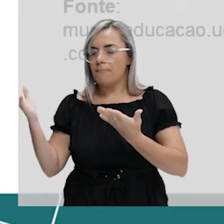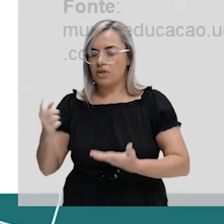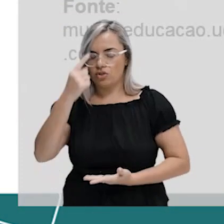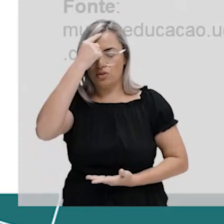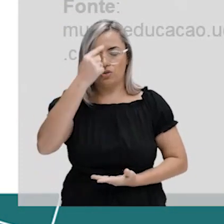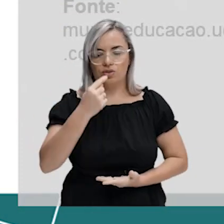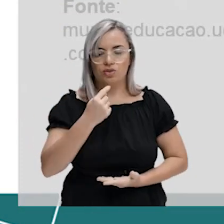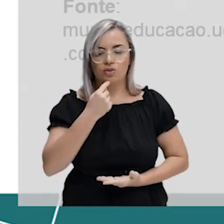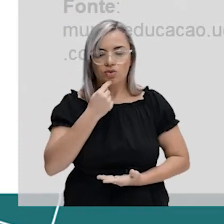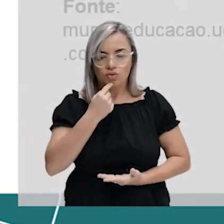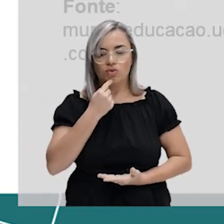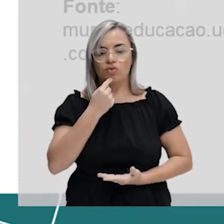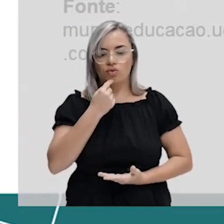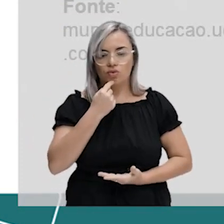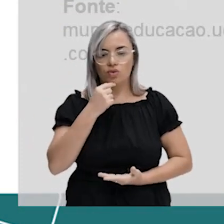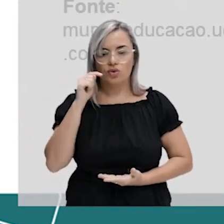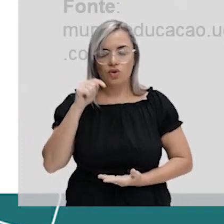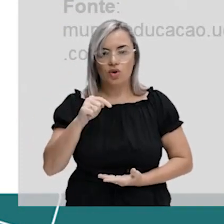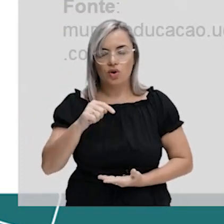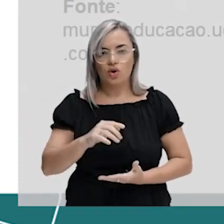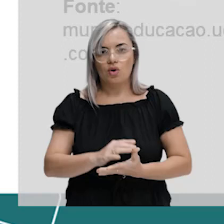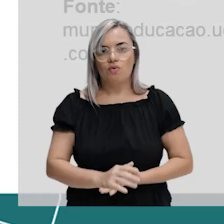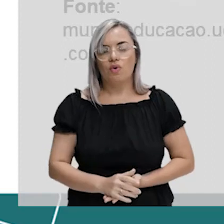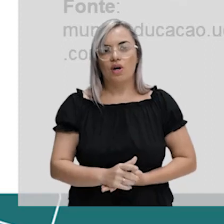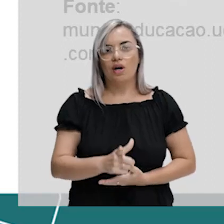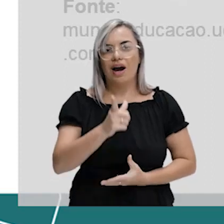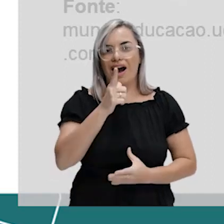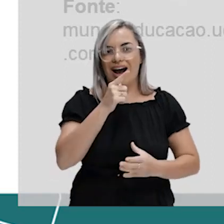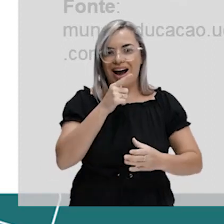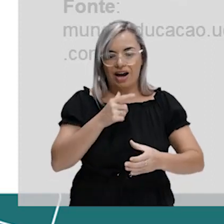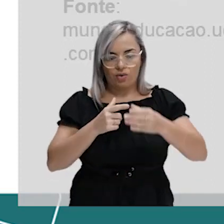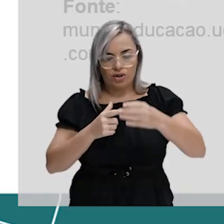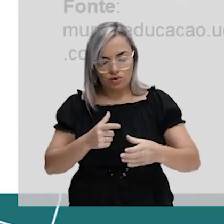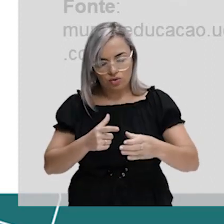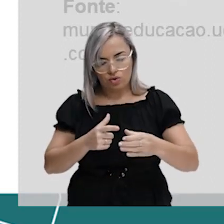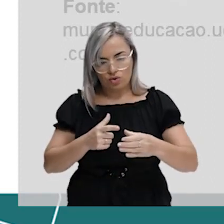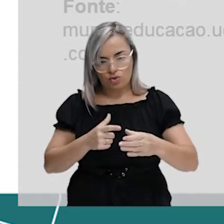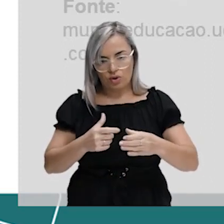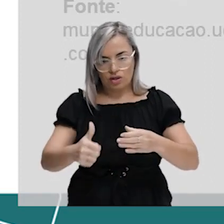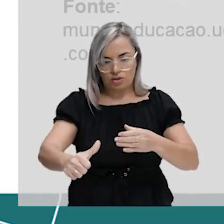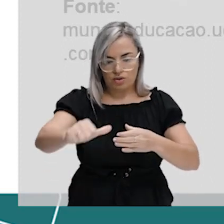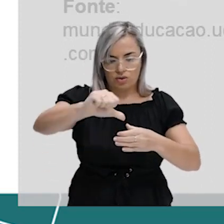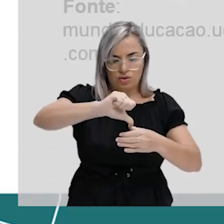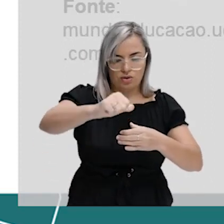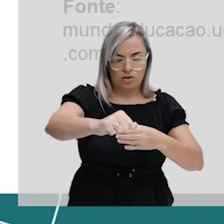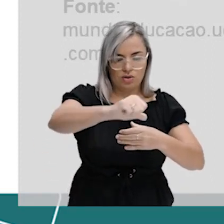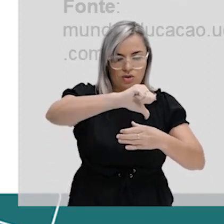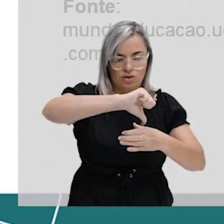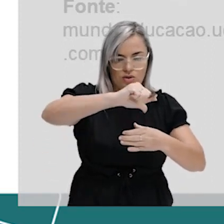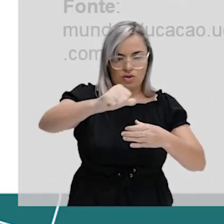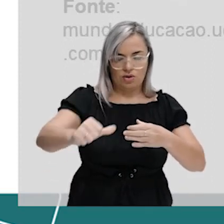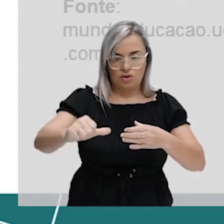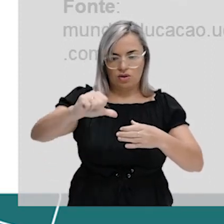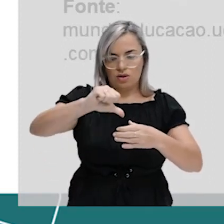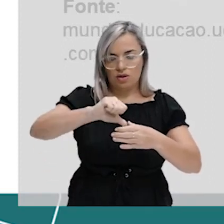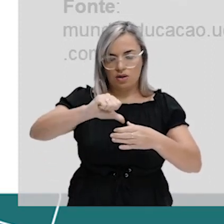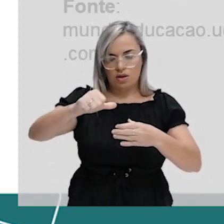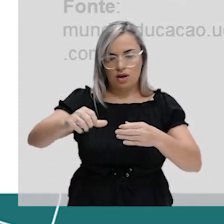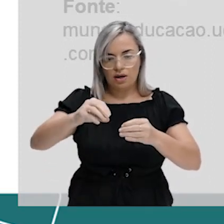ela consegue dissociar as partículas do soluto, promovendo a dissolução.